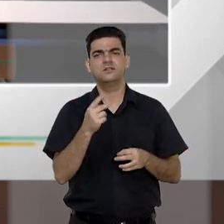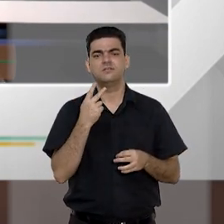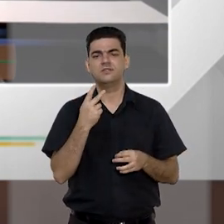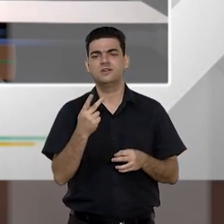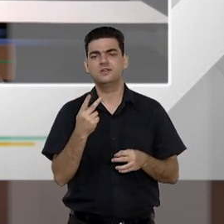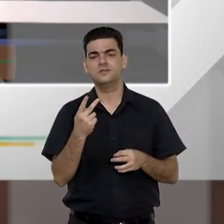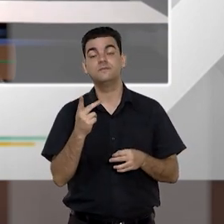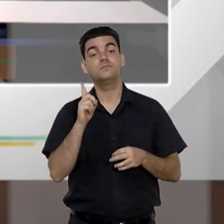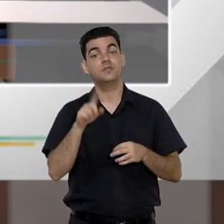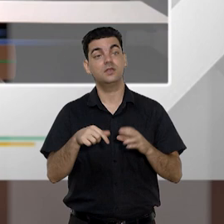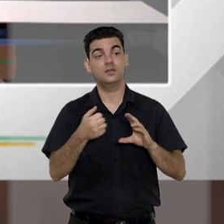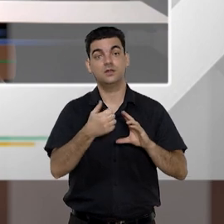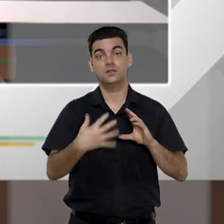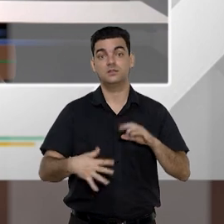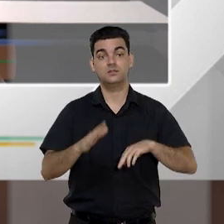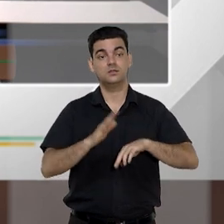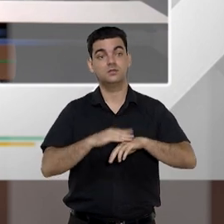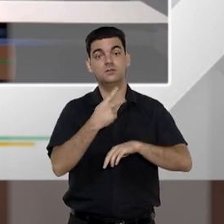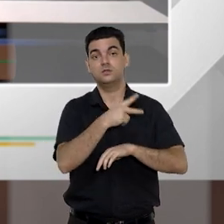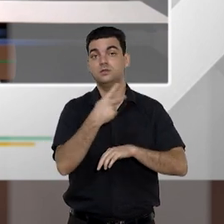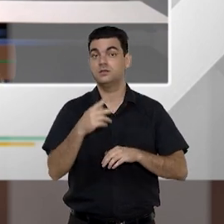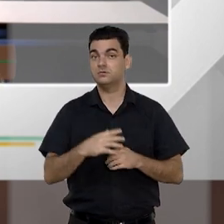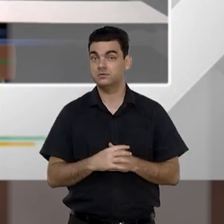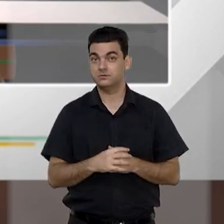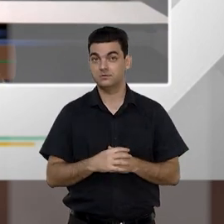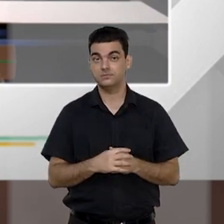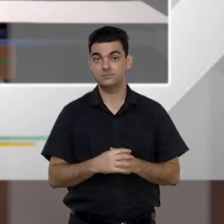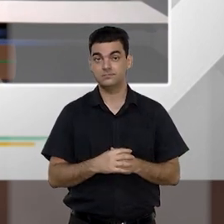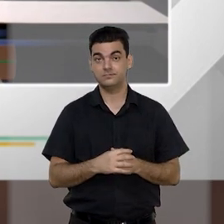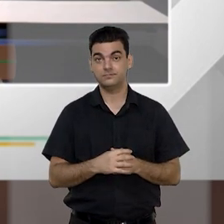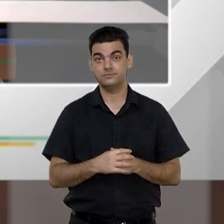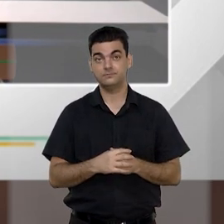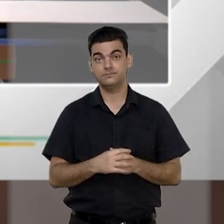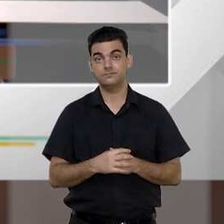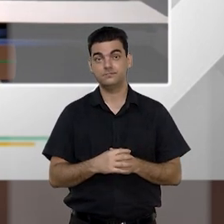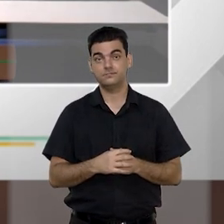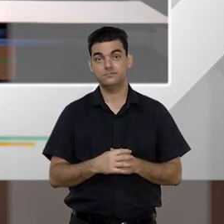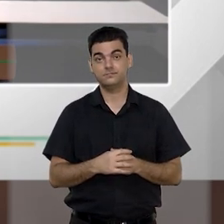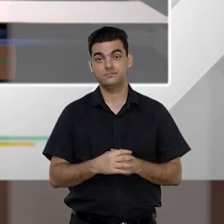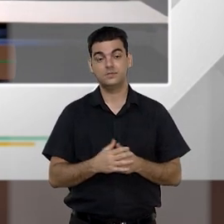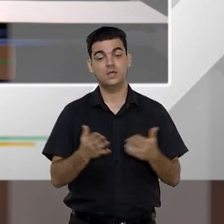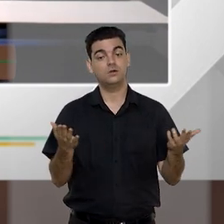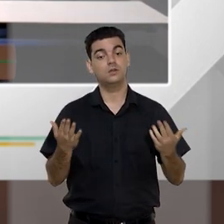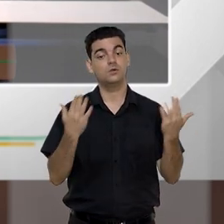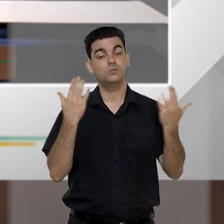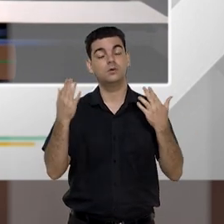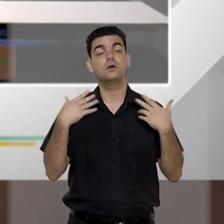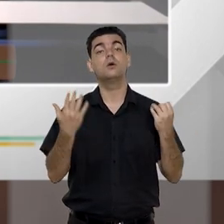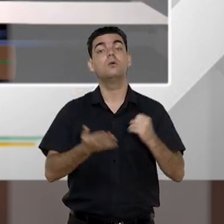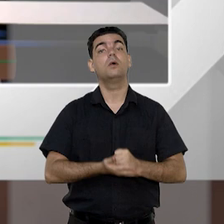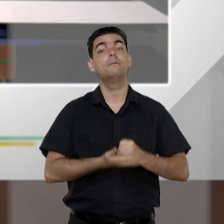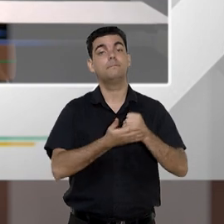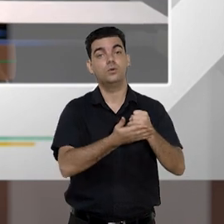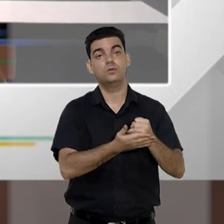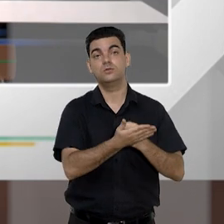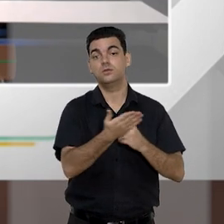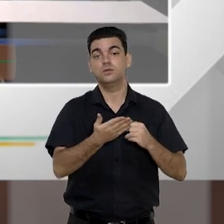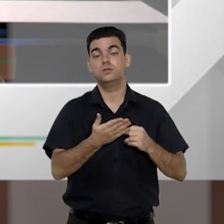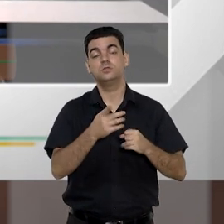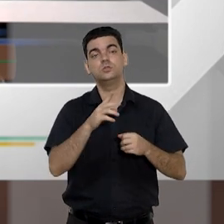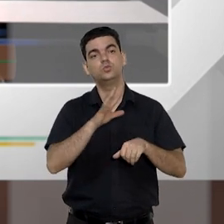nos juizados diz respeito às causas previdenciárias, especialmente referente